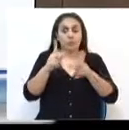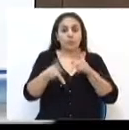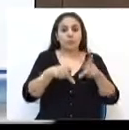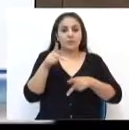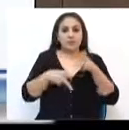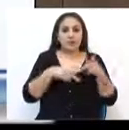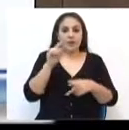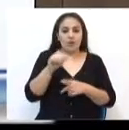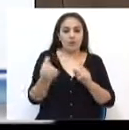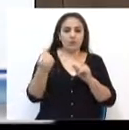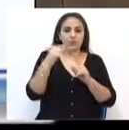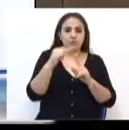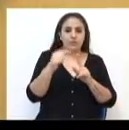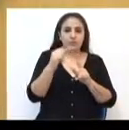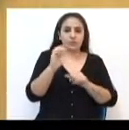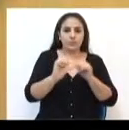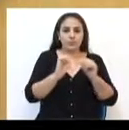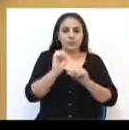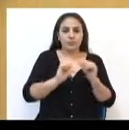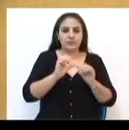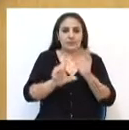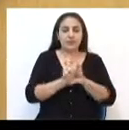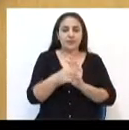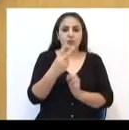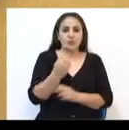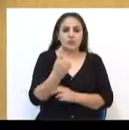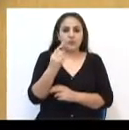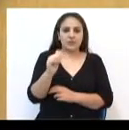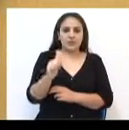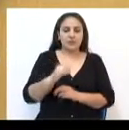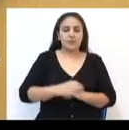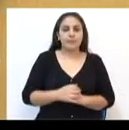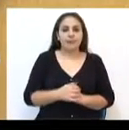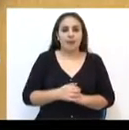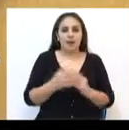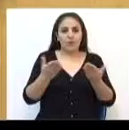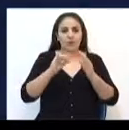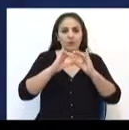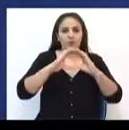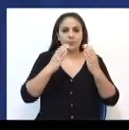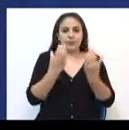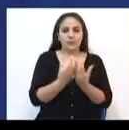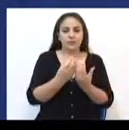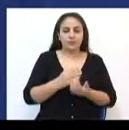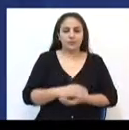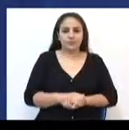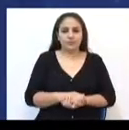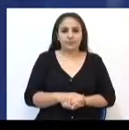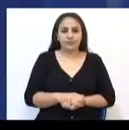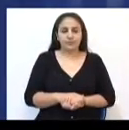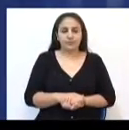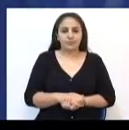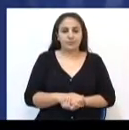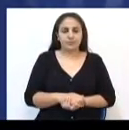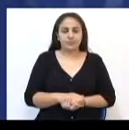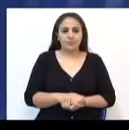reforma à lei de 2007. Agora no canal da comunidade.